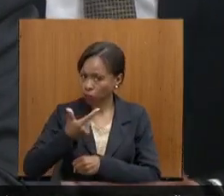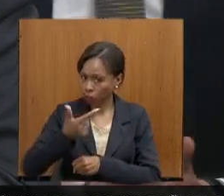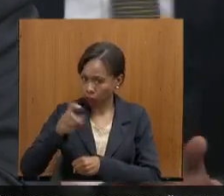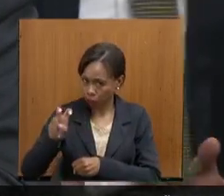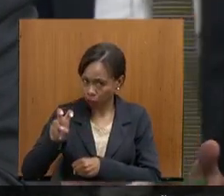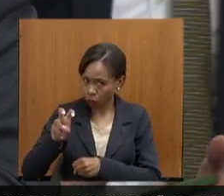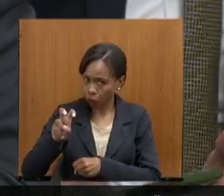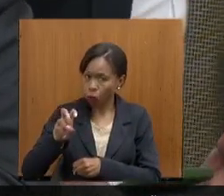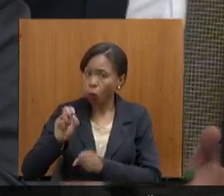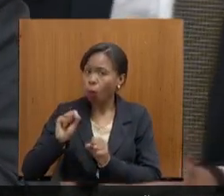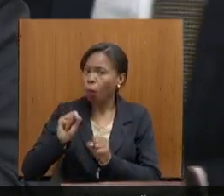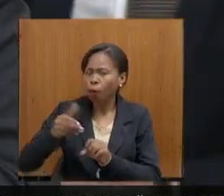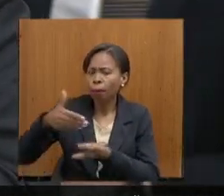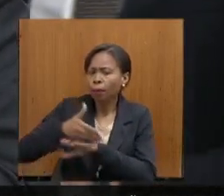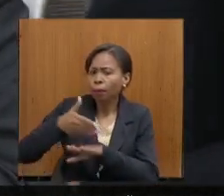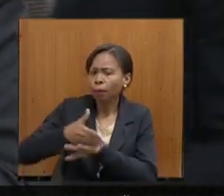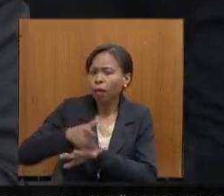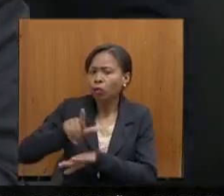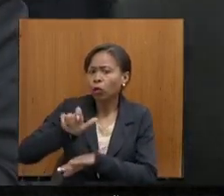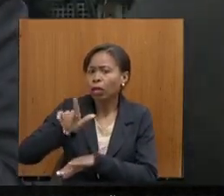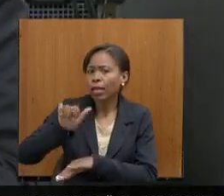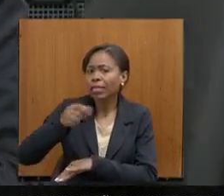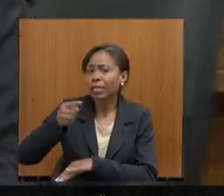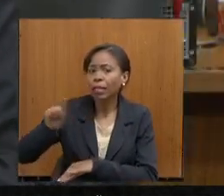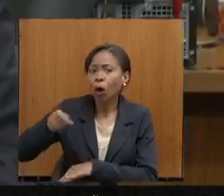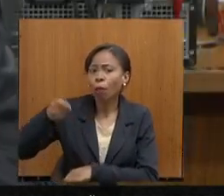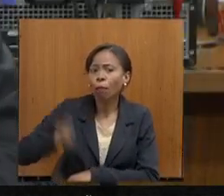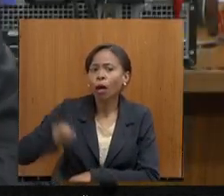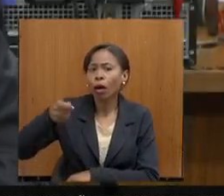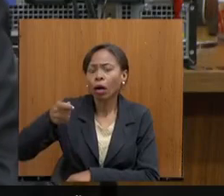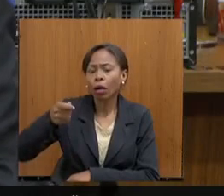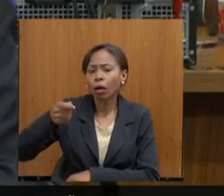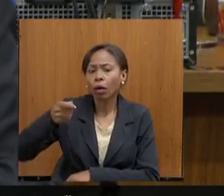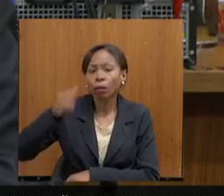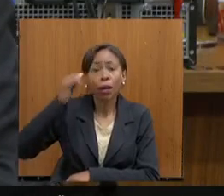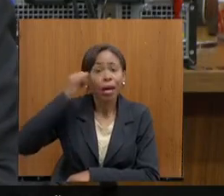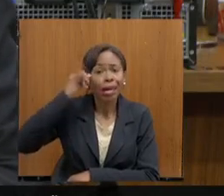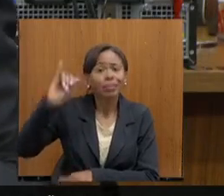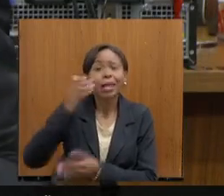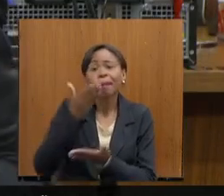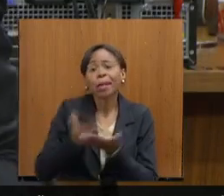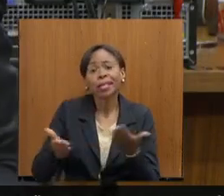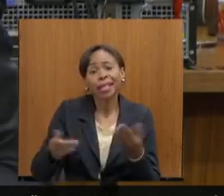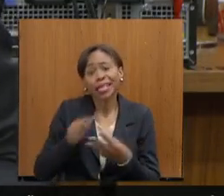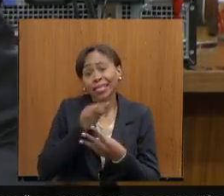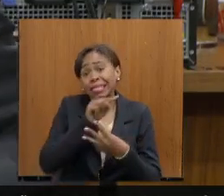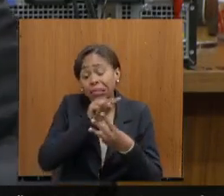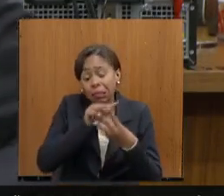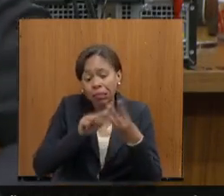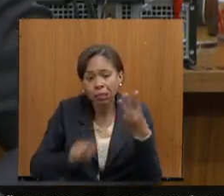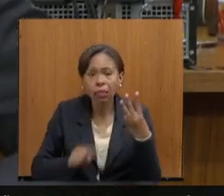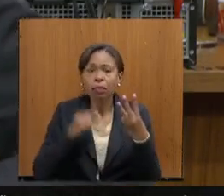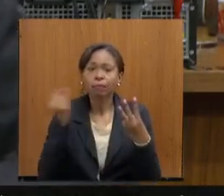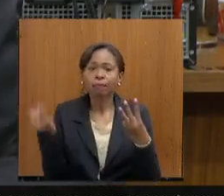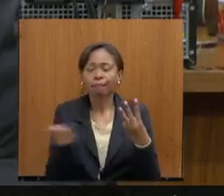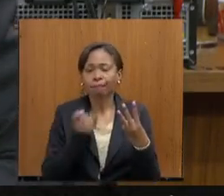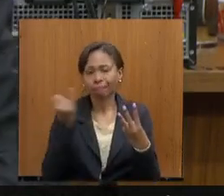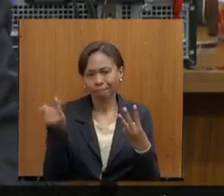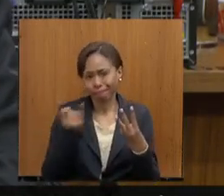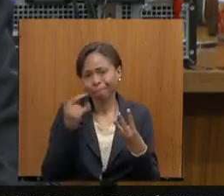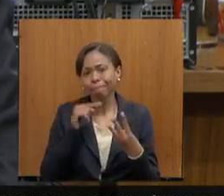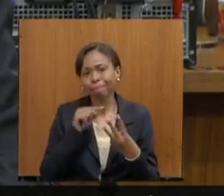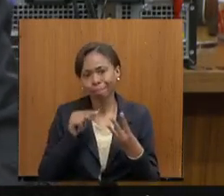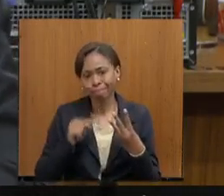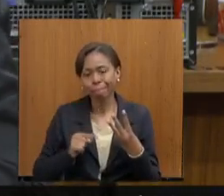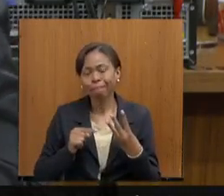desse leilão para que não possa perder nessas outras três importantes